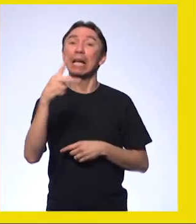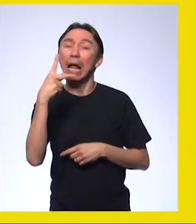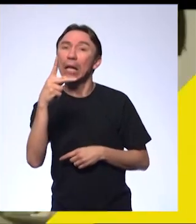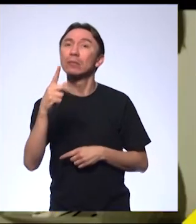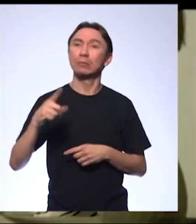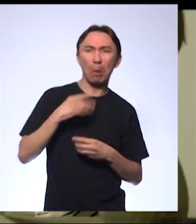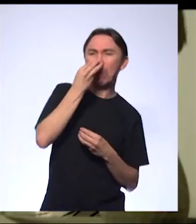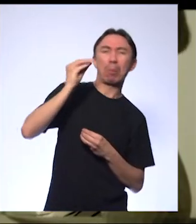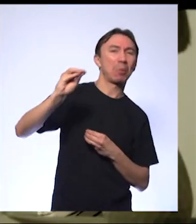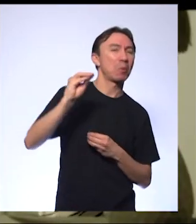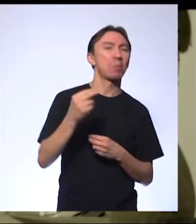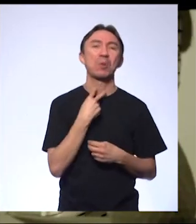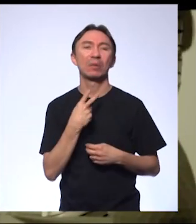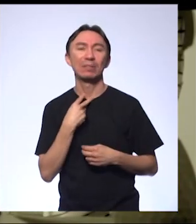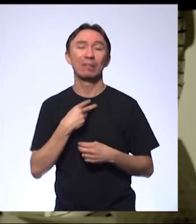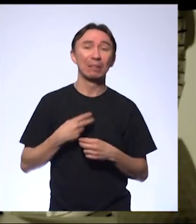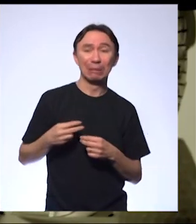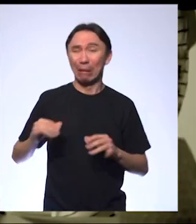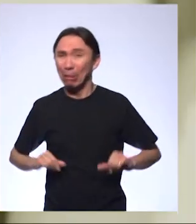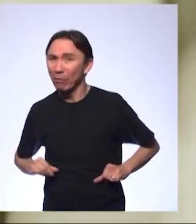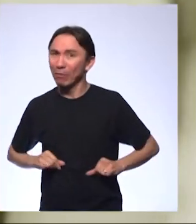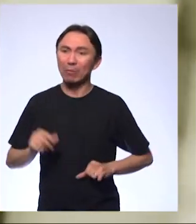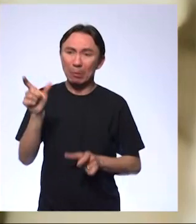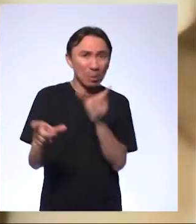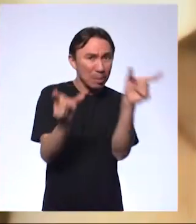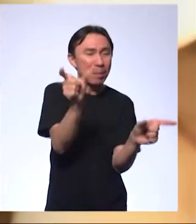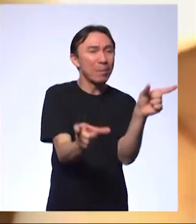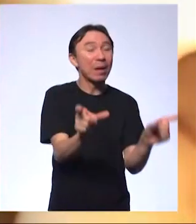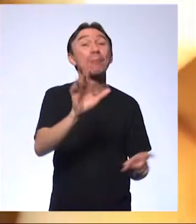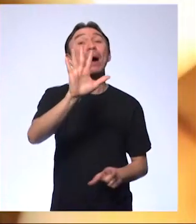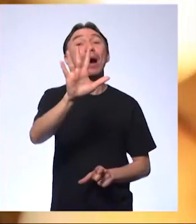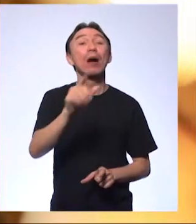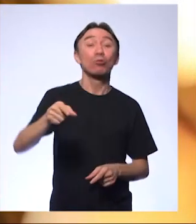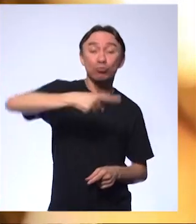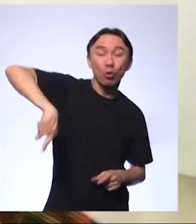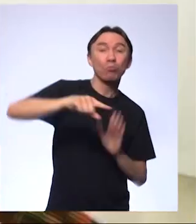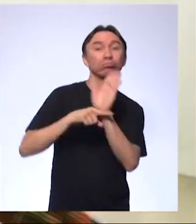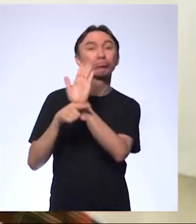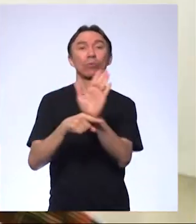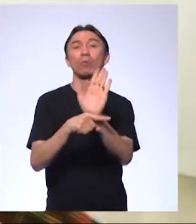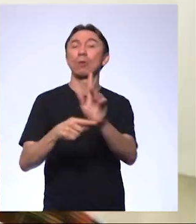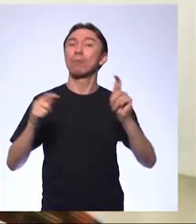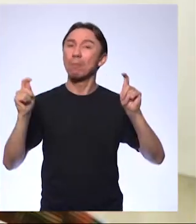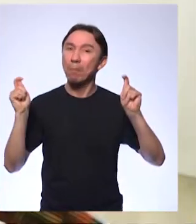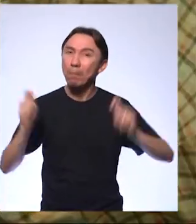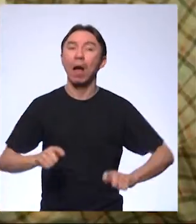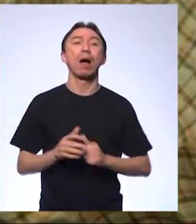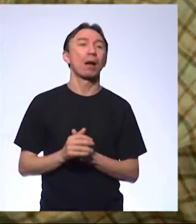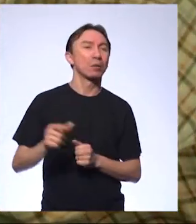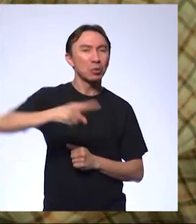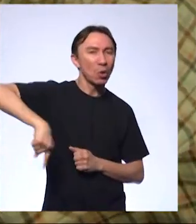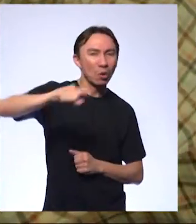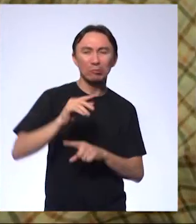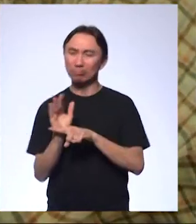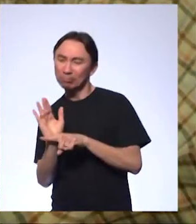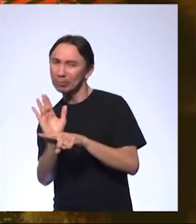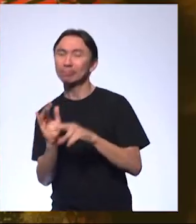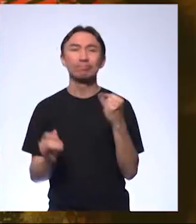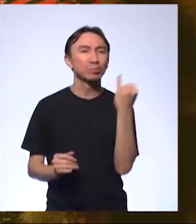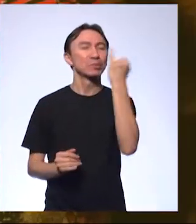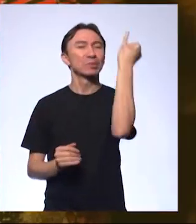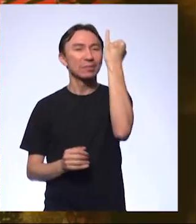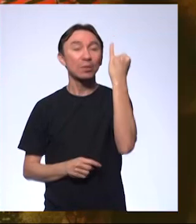ignorada. O sofrimento é individual, mas todos podemos ajudar. Todos nós podemos fazer a diferença.